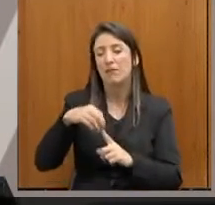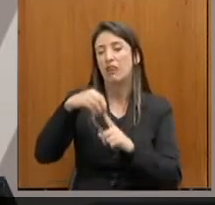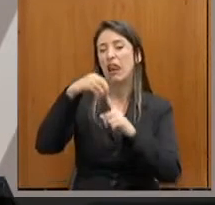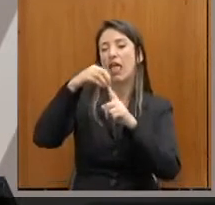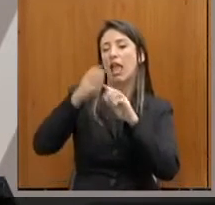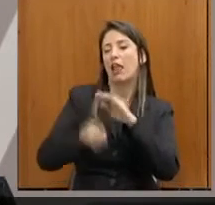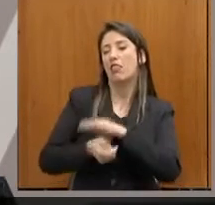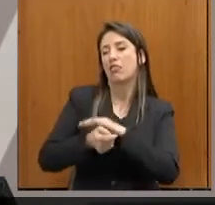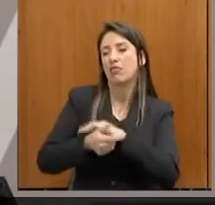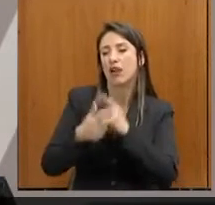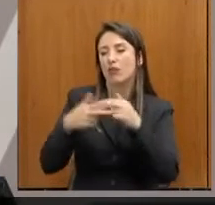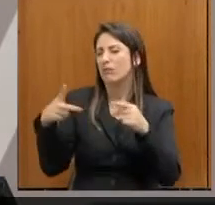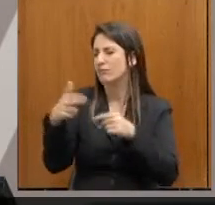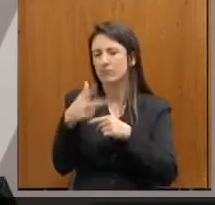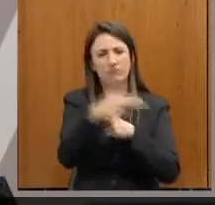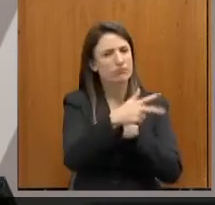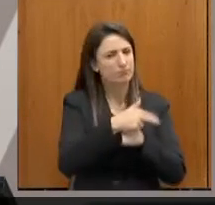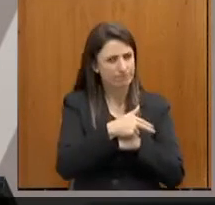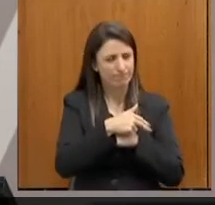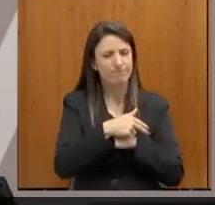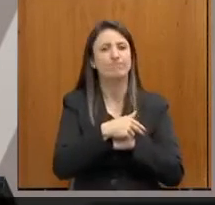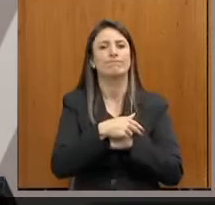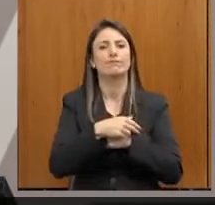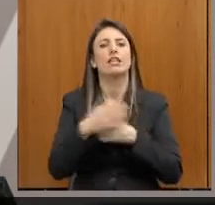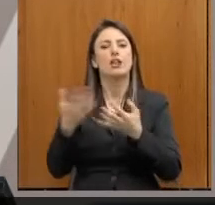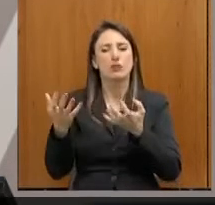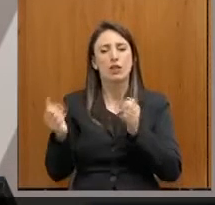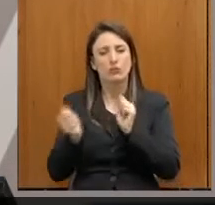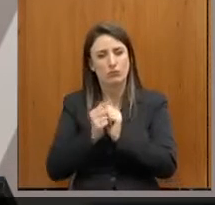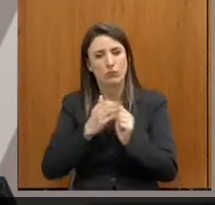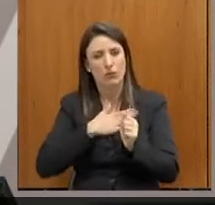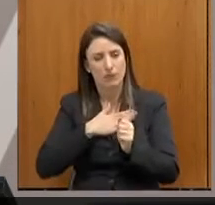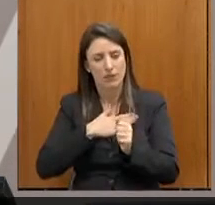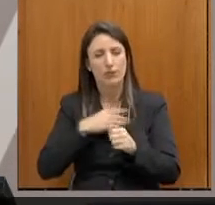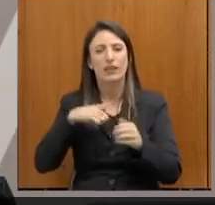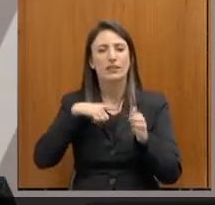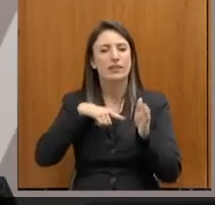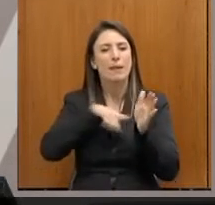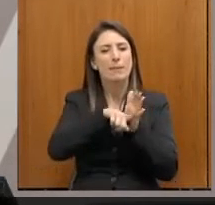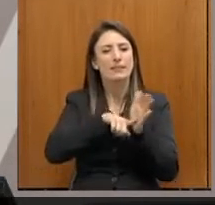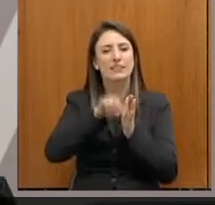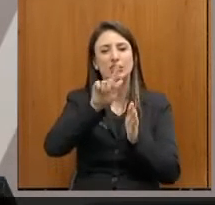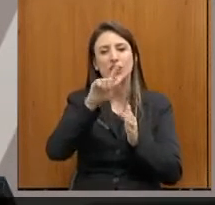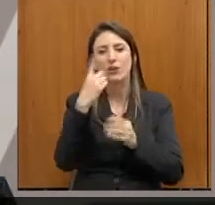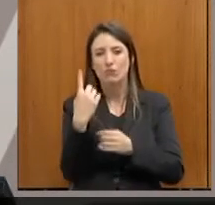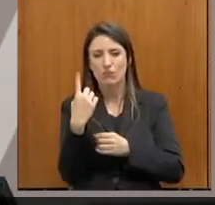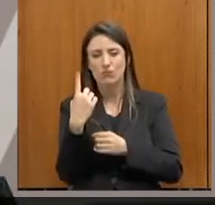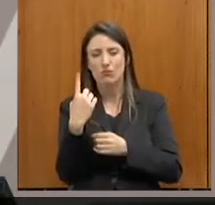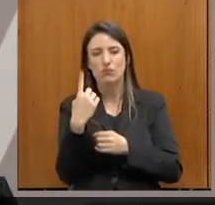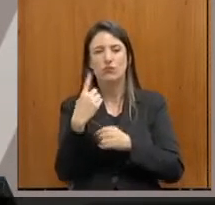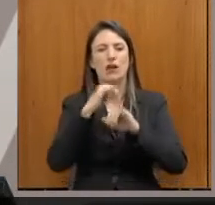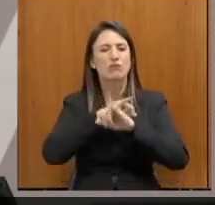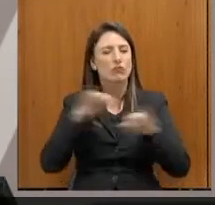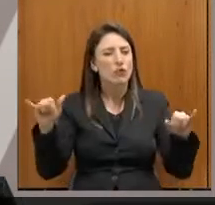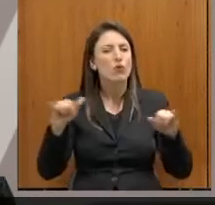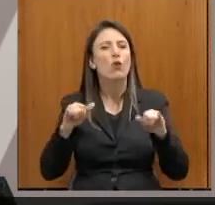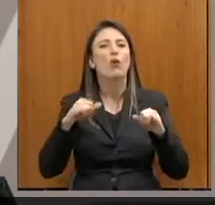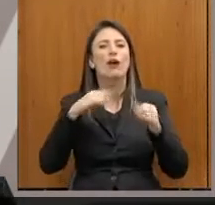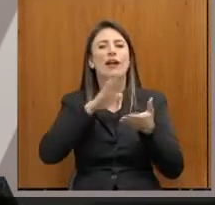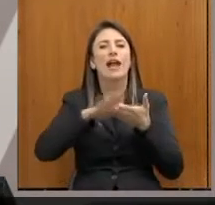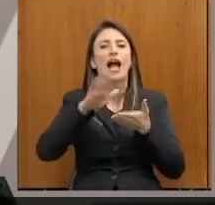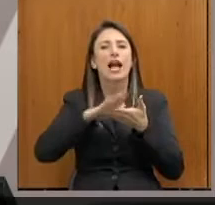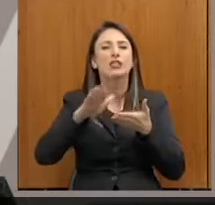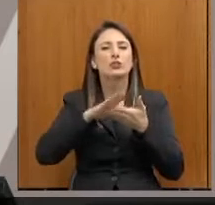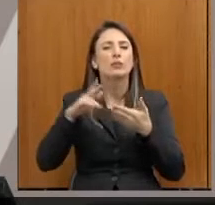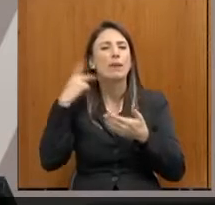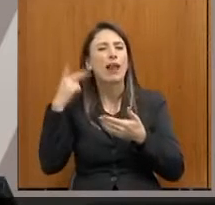dentro do meu próprio gabinete e saiu um recente levantamento do G1 a respeito dos gastos dos parlamentares essa casa durante a